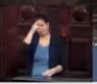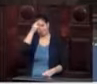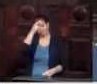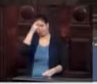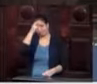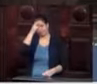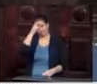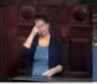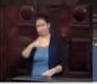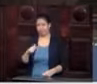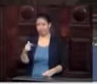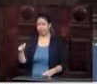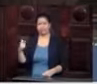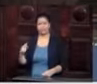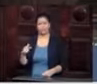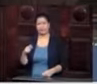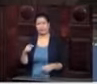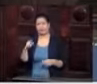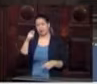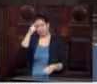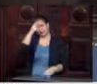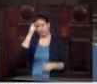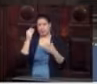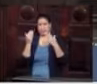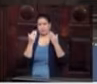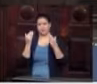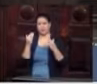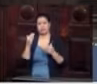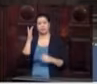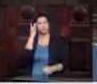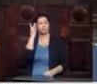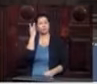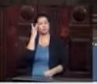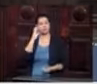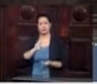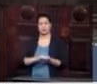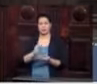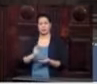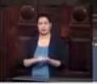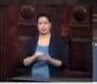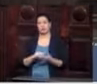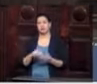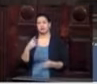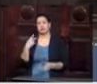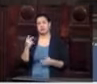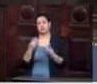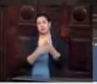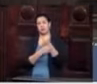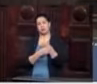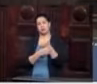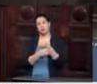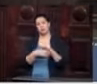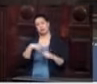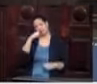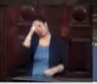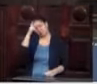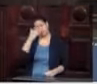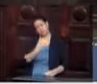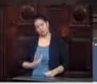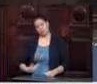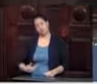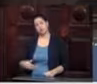da irresponsabilidade com que vem sendo conduzida a segurança pública no nosso